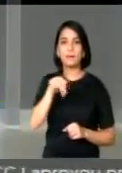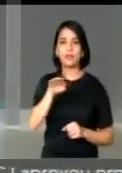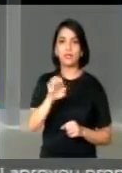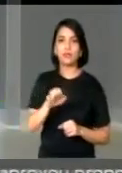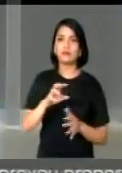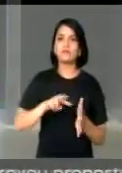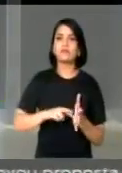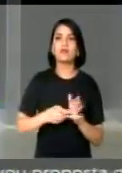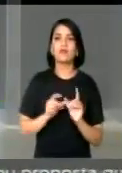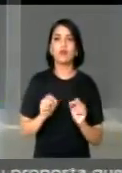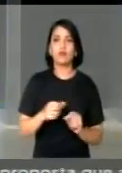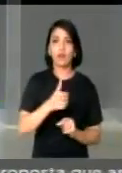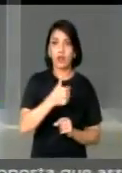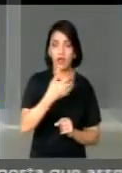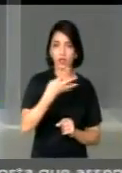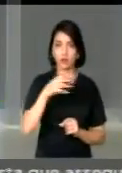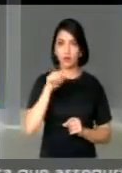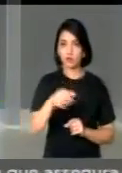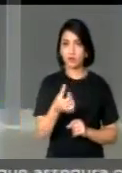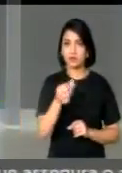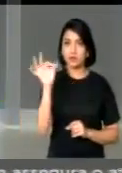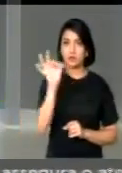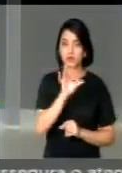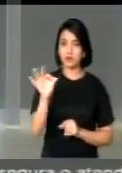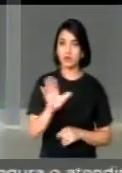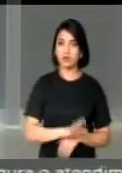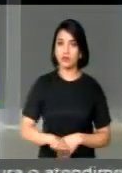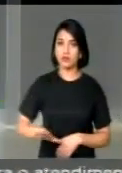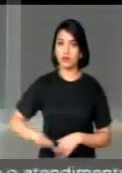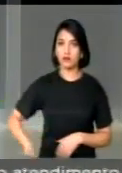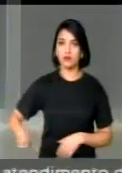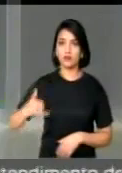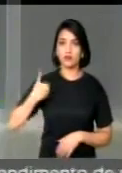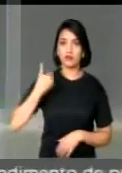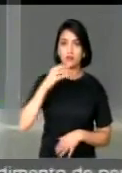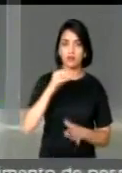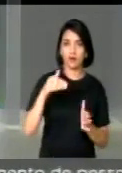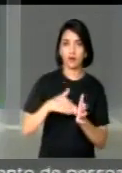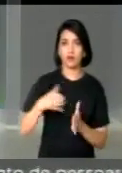14,6% das crianças e adolescentes de 0 a 14 anos